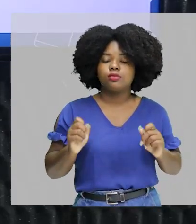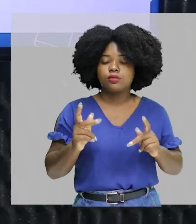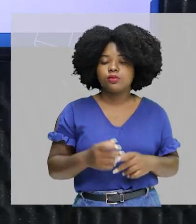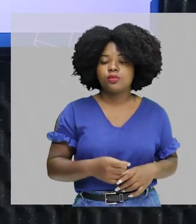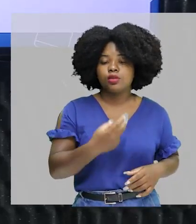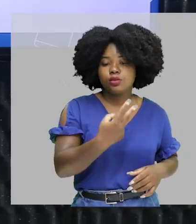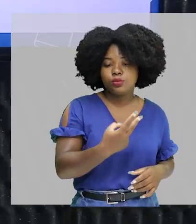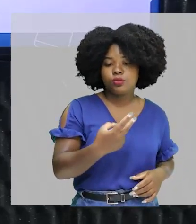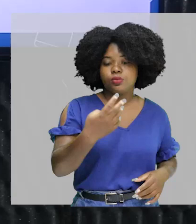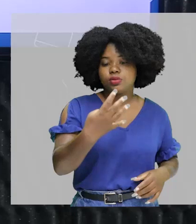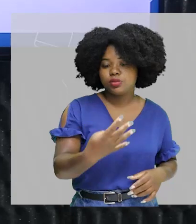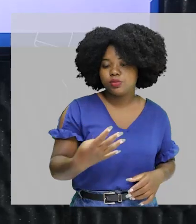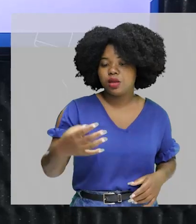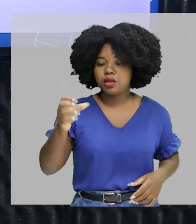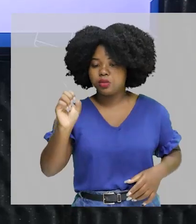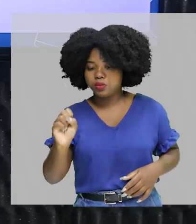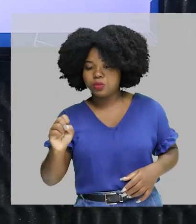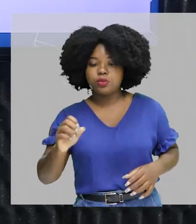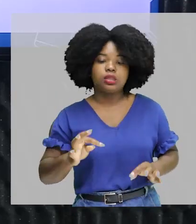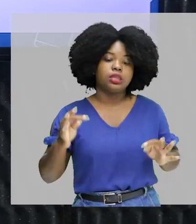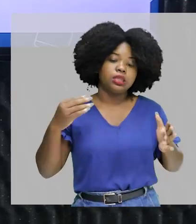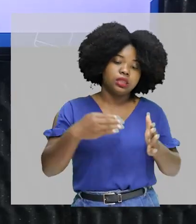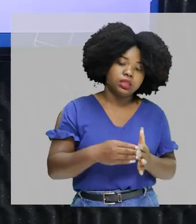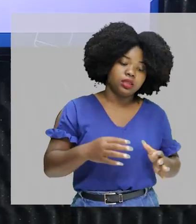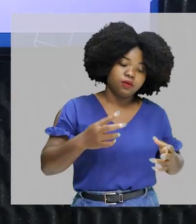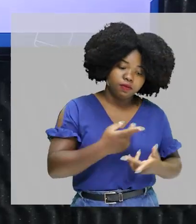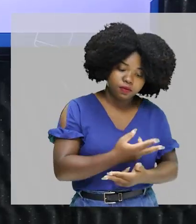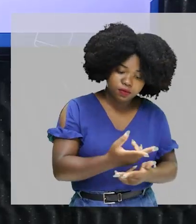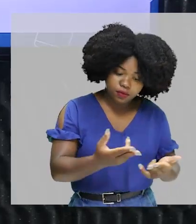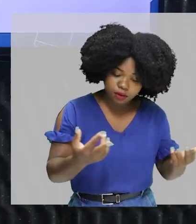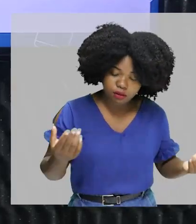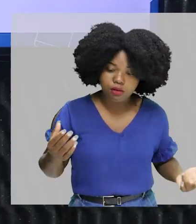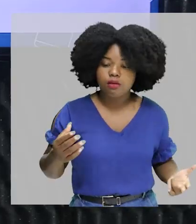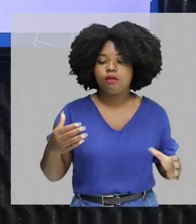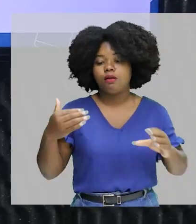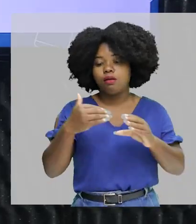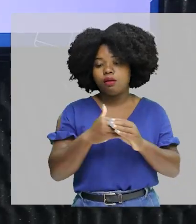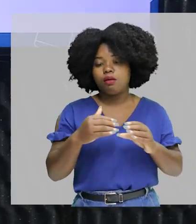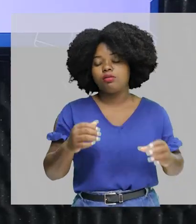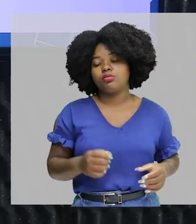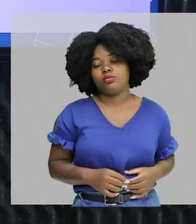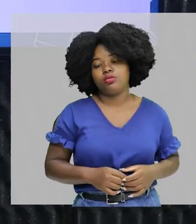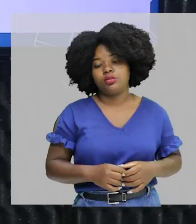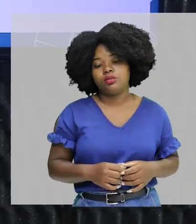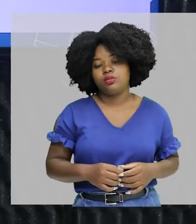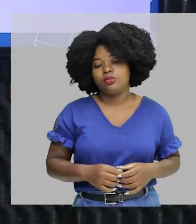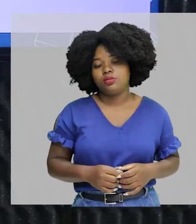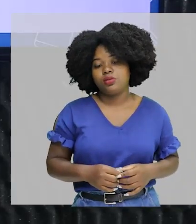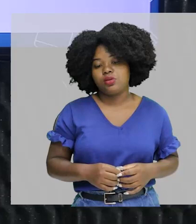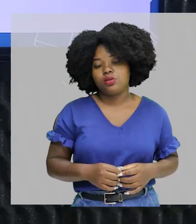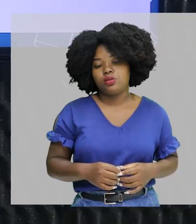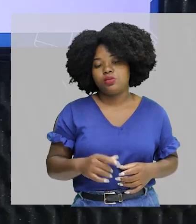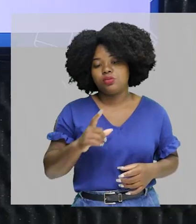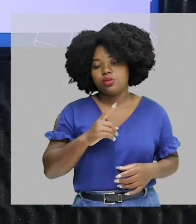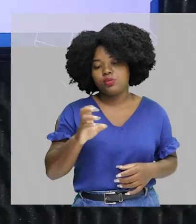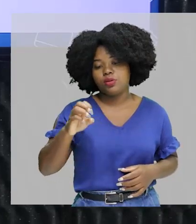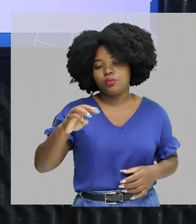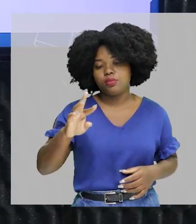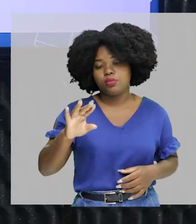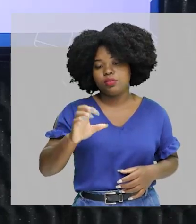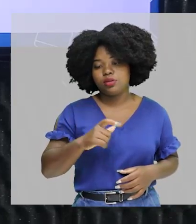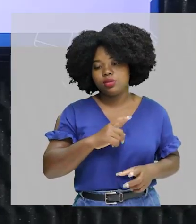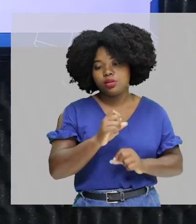em oito, até formar uma massa de muitas células. Essa massa de muitas células no embrião, nós chamamos